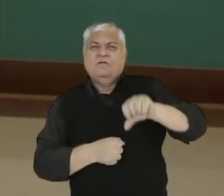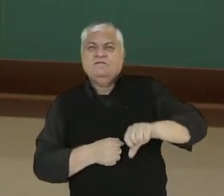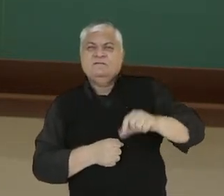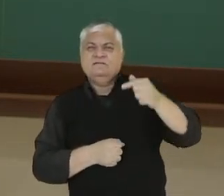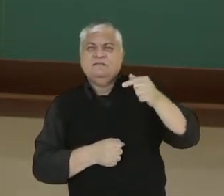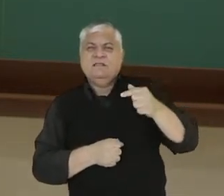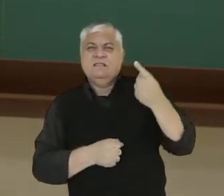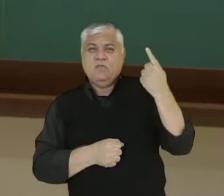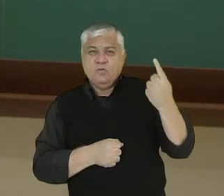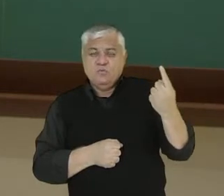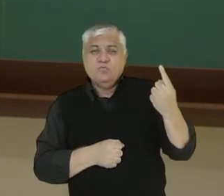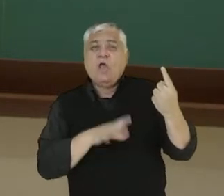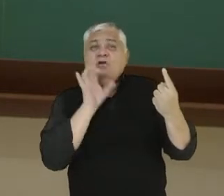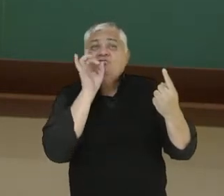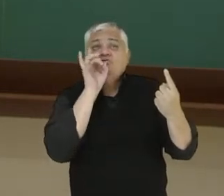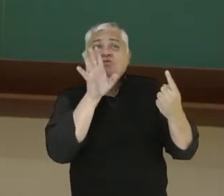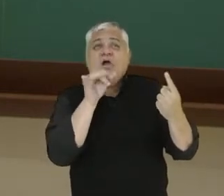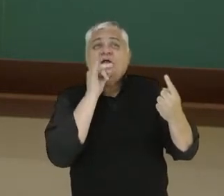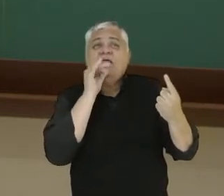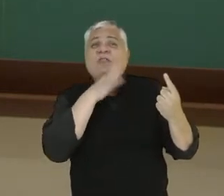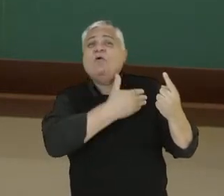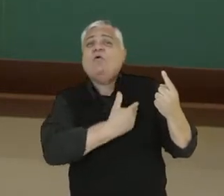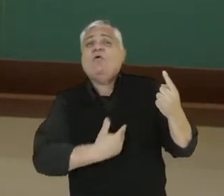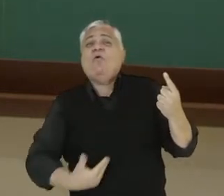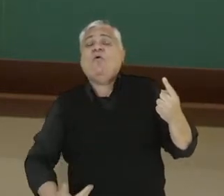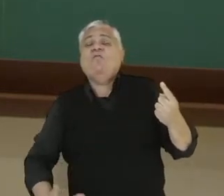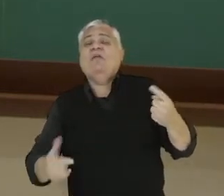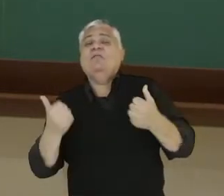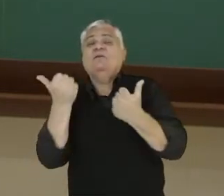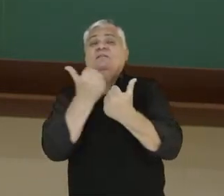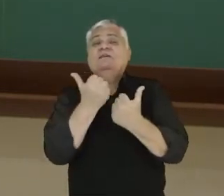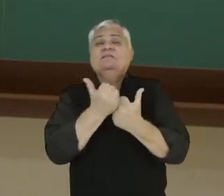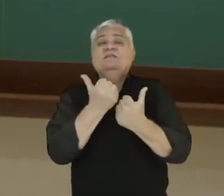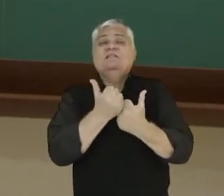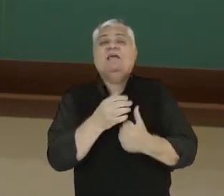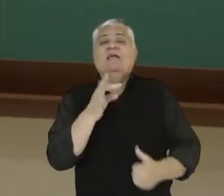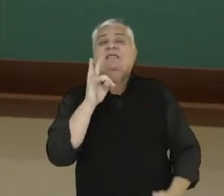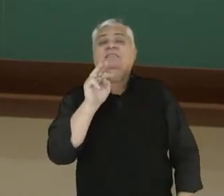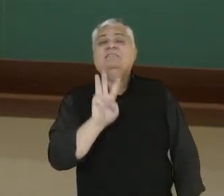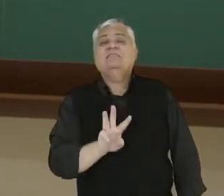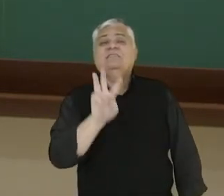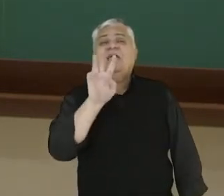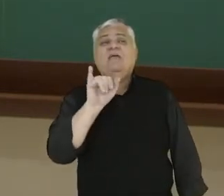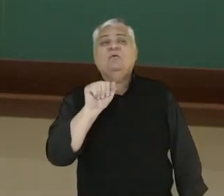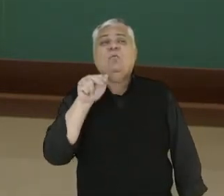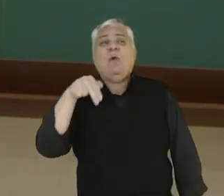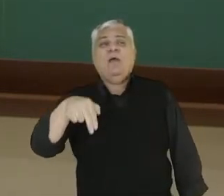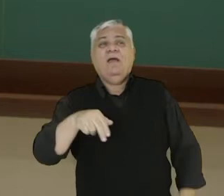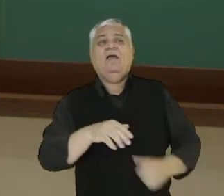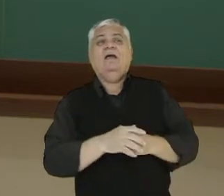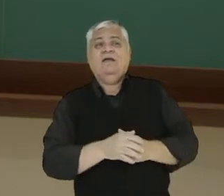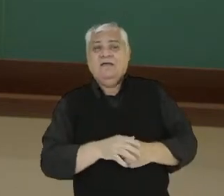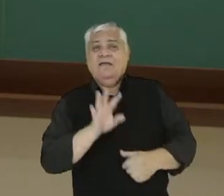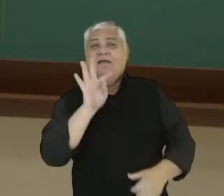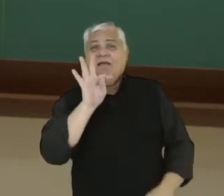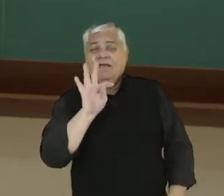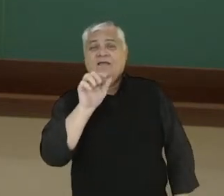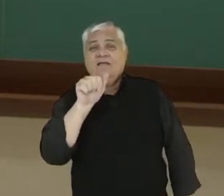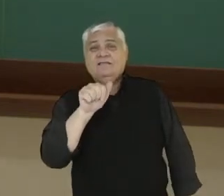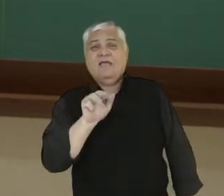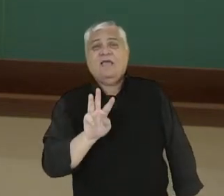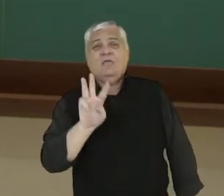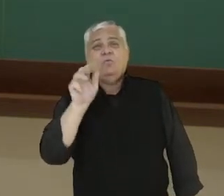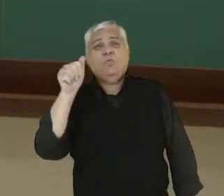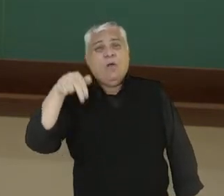na ONU era realizada pelo governo nacionalista da República da China, que é o Taiwan? Então, até esse período, era